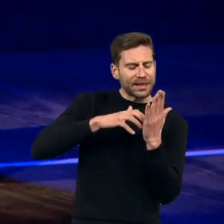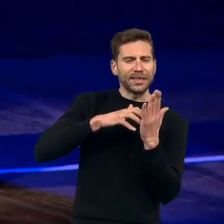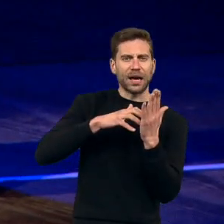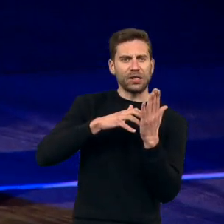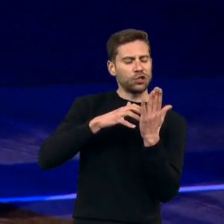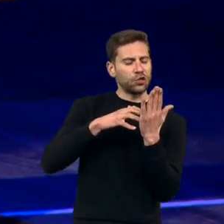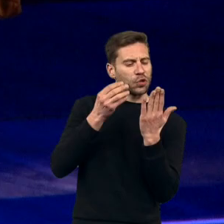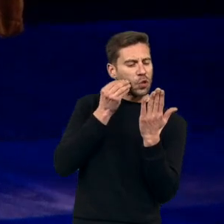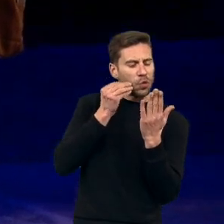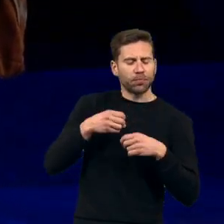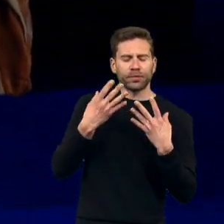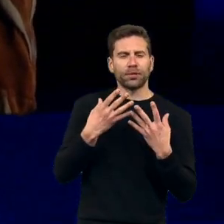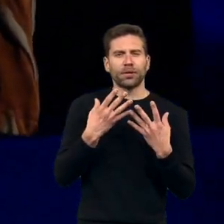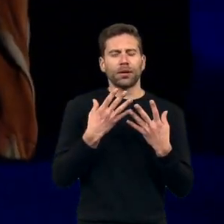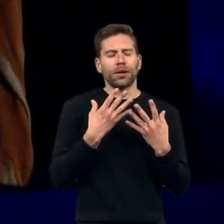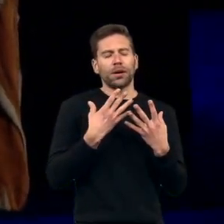montá-lo.